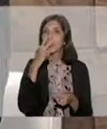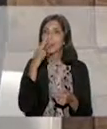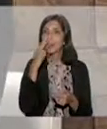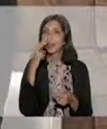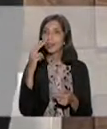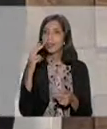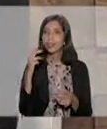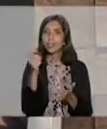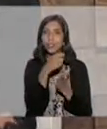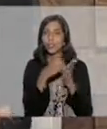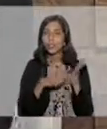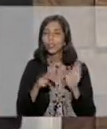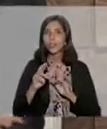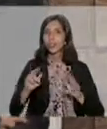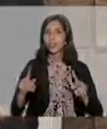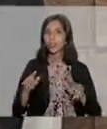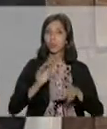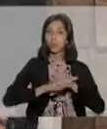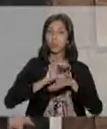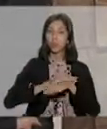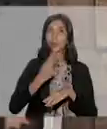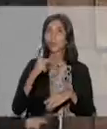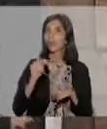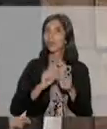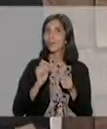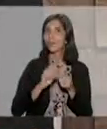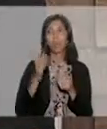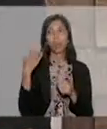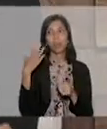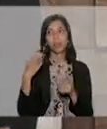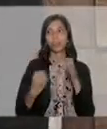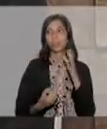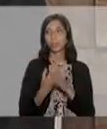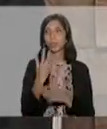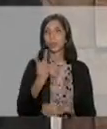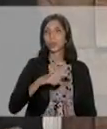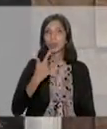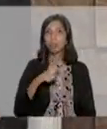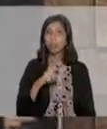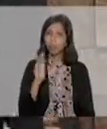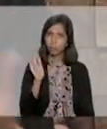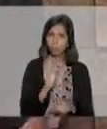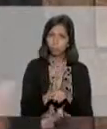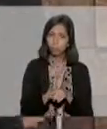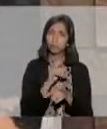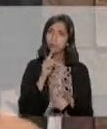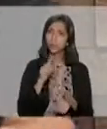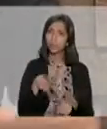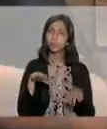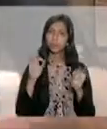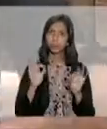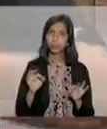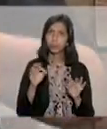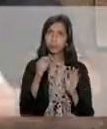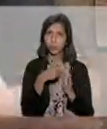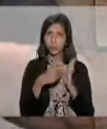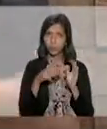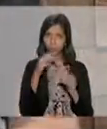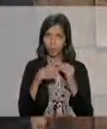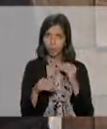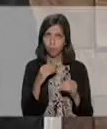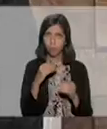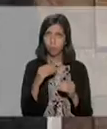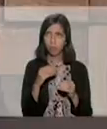vamos dizer, uma dramaturgia diferente, que você mesma criou, que na verdade nem existia, como você está falando, né? Isso te ajudou quando você foi realmente